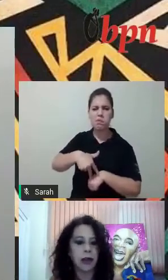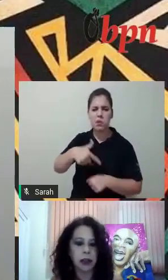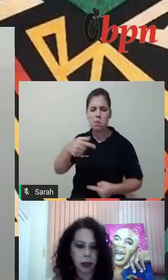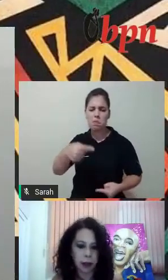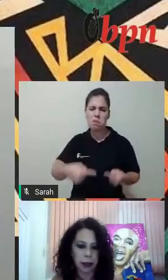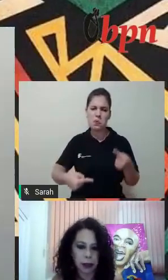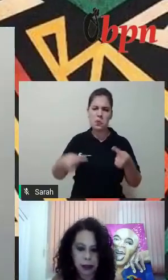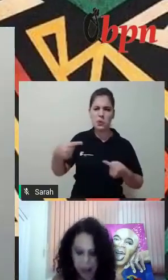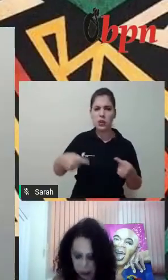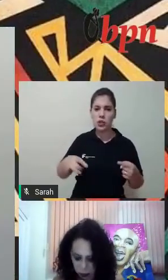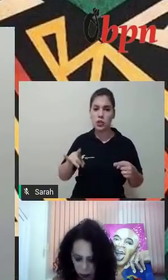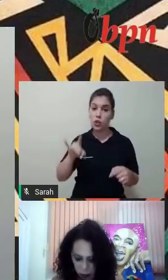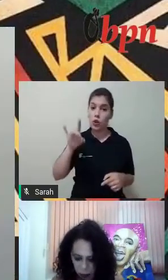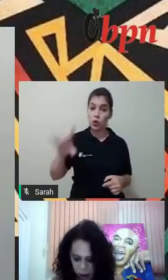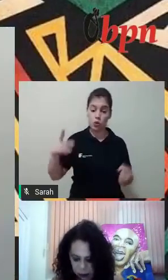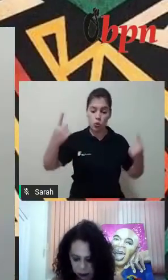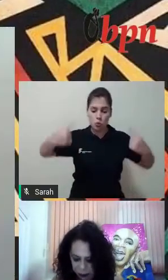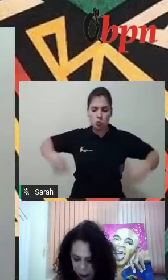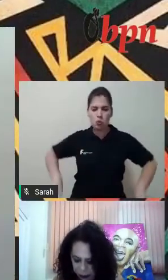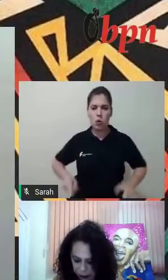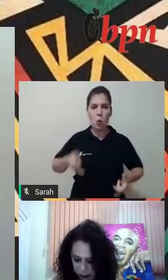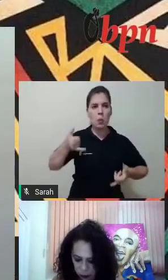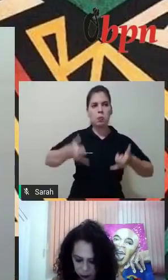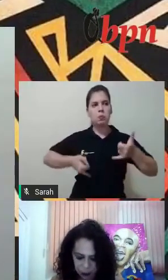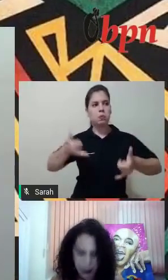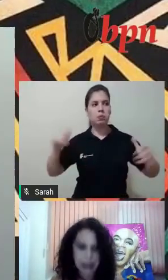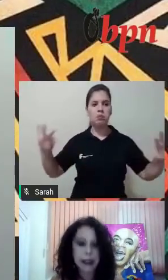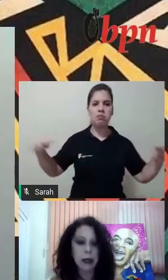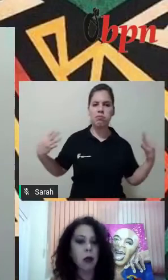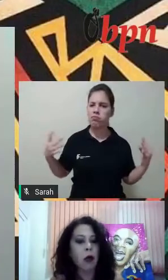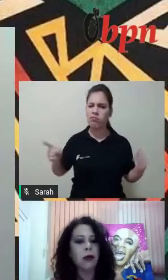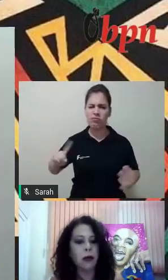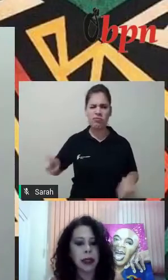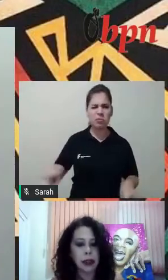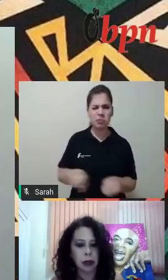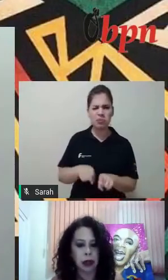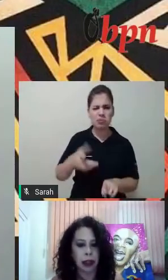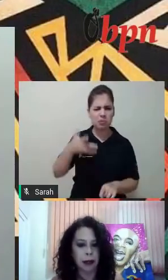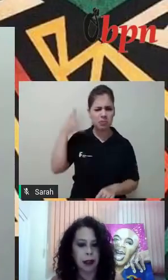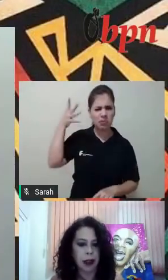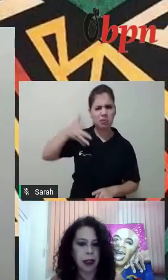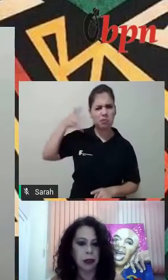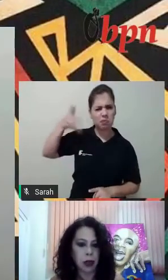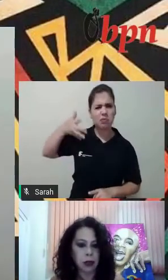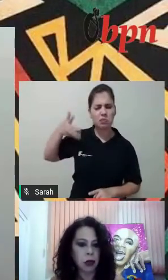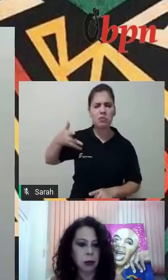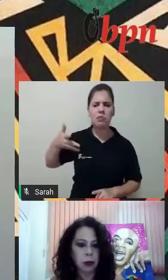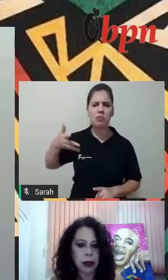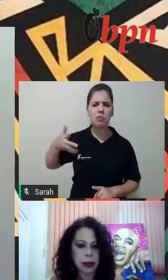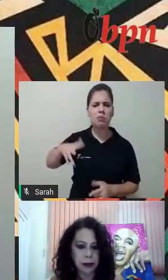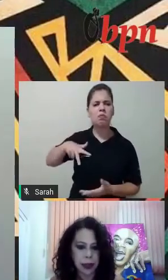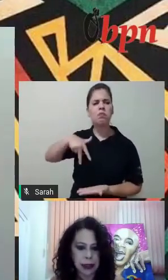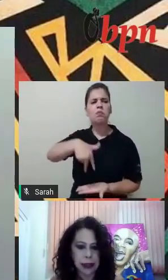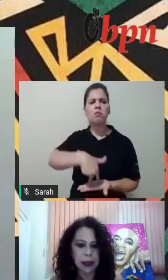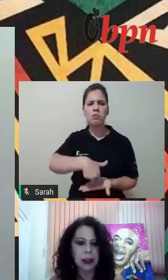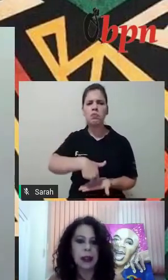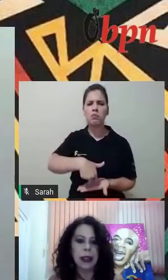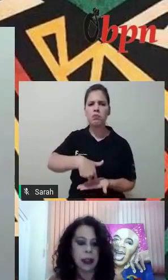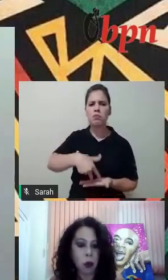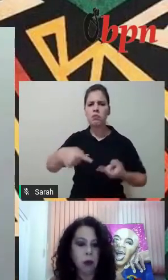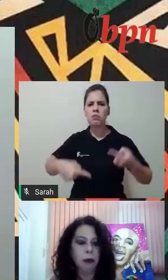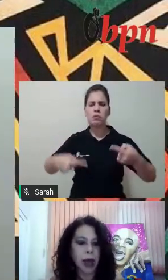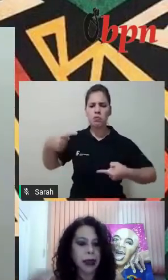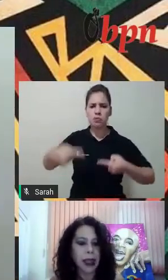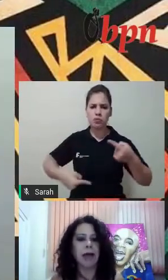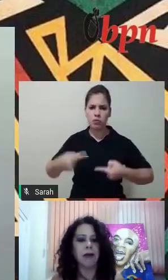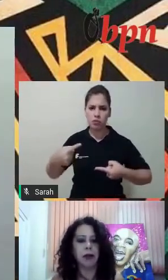chega somente como elemento estético, como você vai demarcando. Né? E sem o corpo não há história. Né? E o nosso corpo, muitas vezes, né,